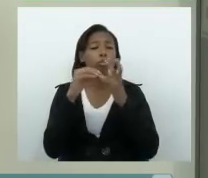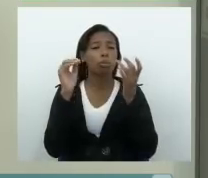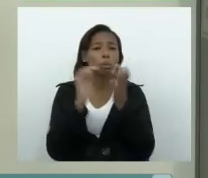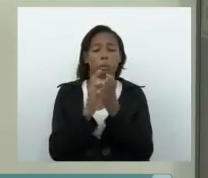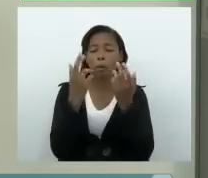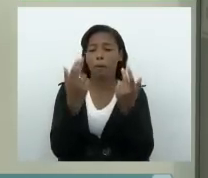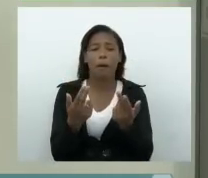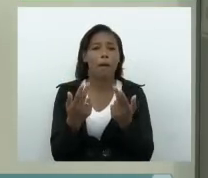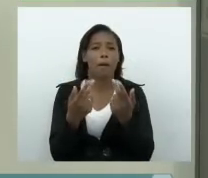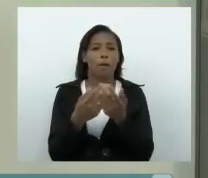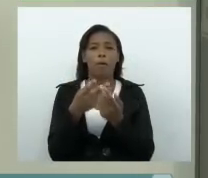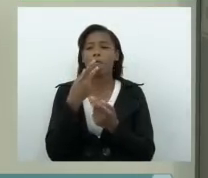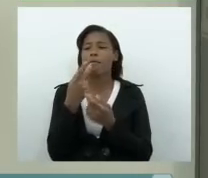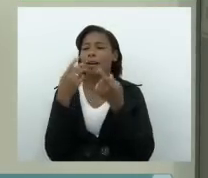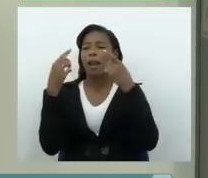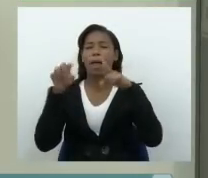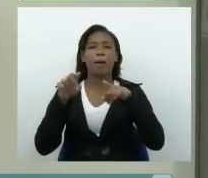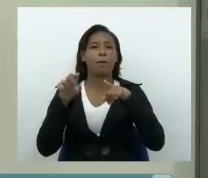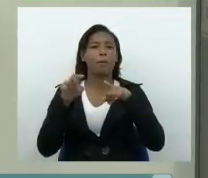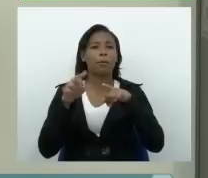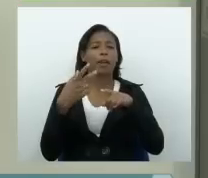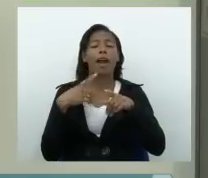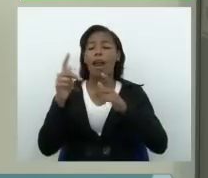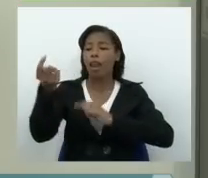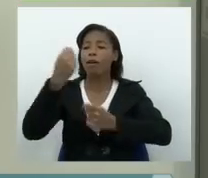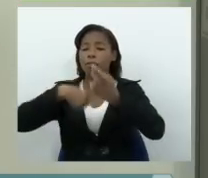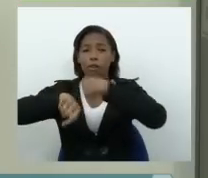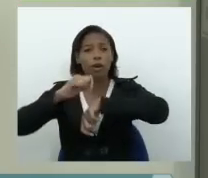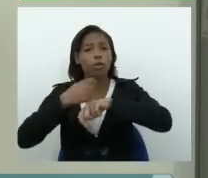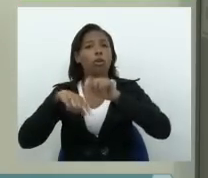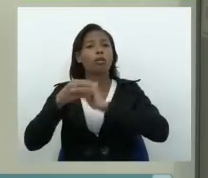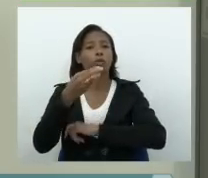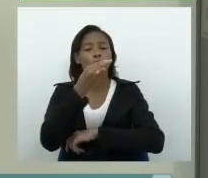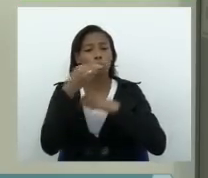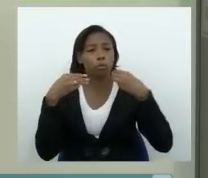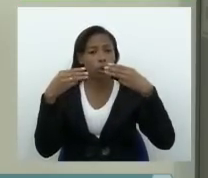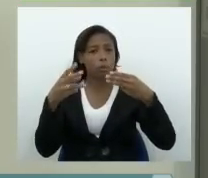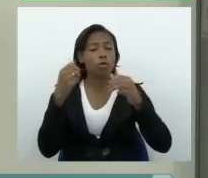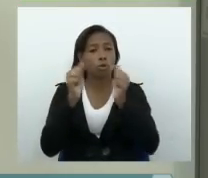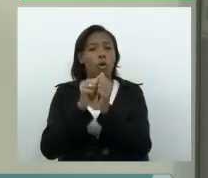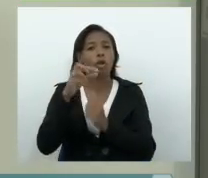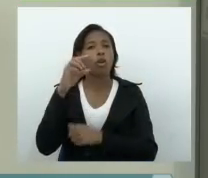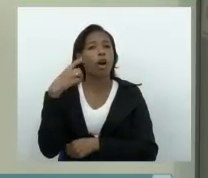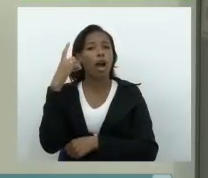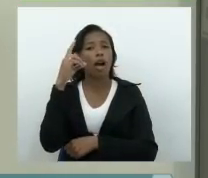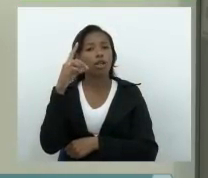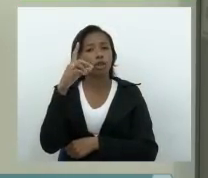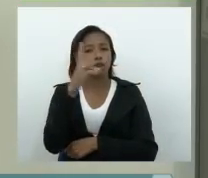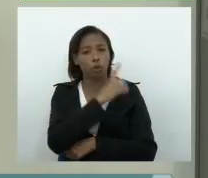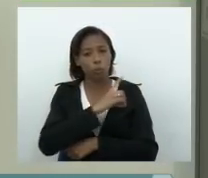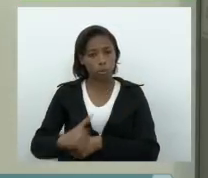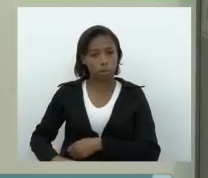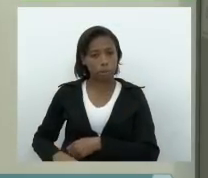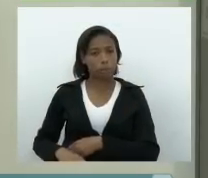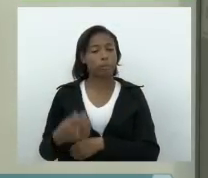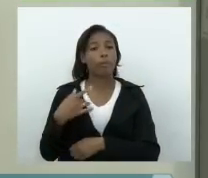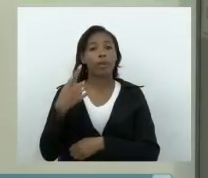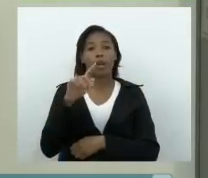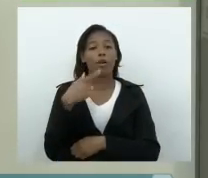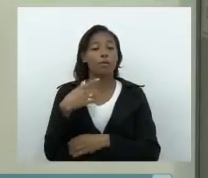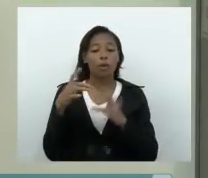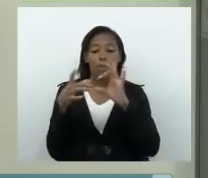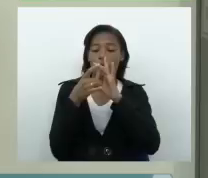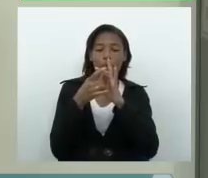desmatador do país. E ela negociou o ministério com a Dilma para não apoiar o Serra. Essa aliança